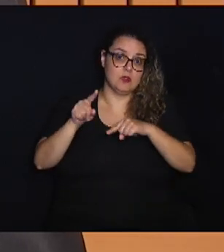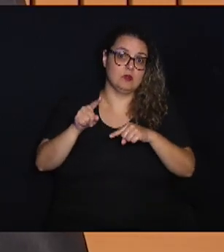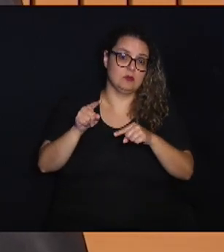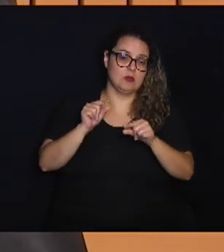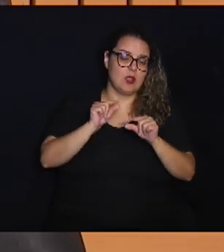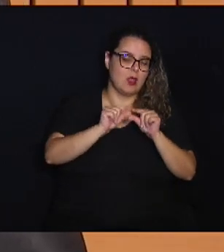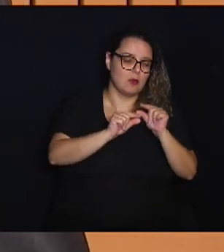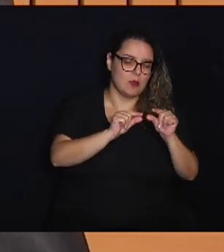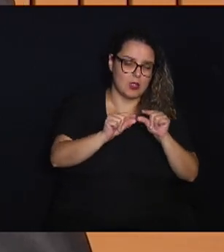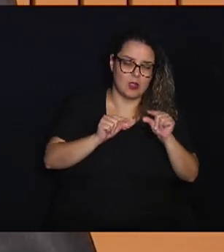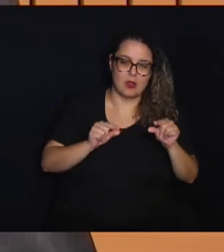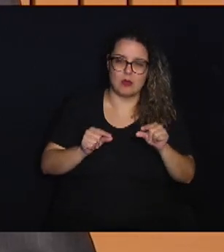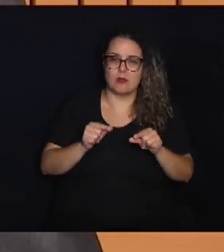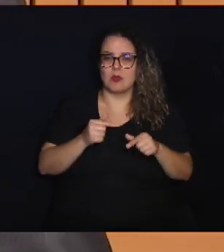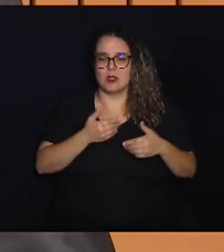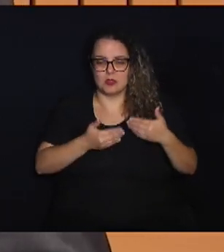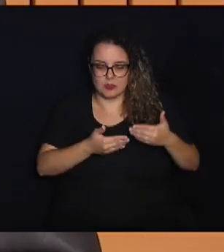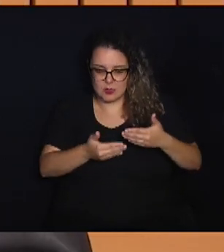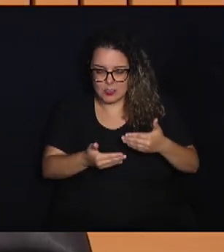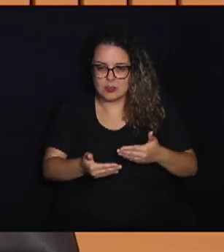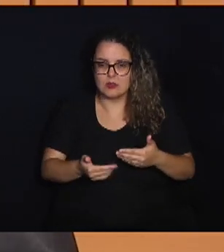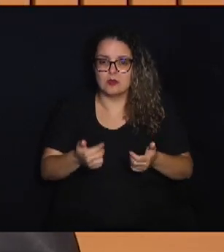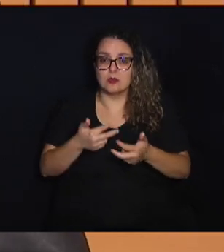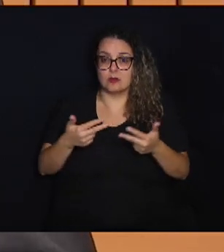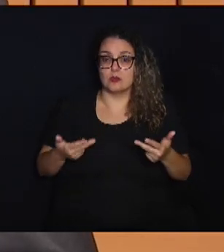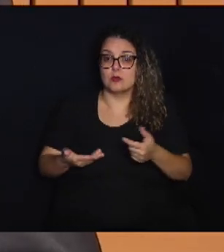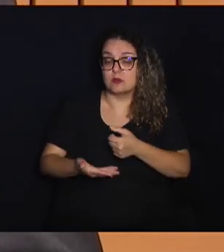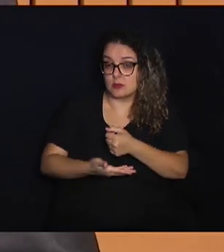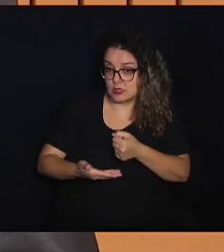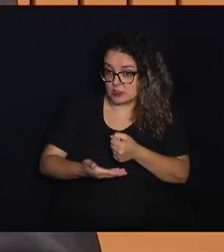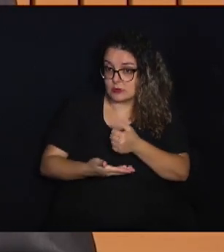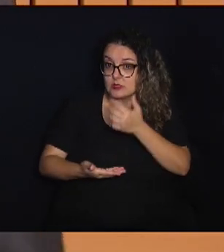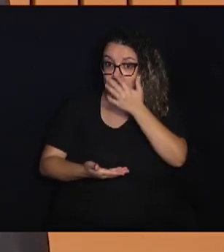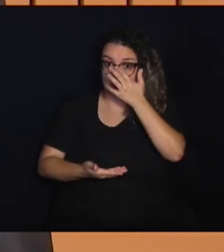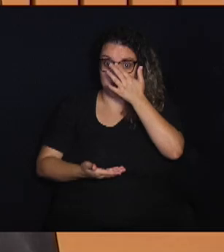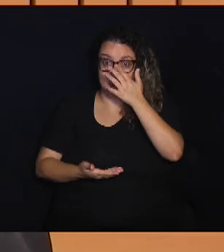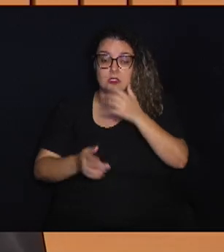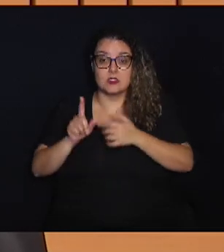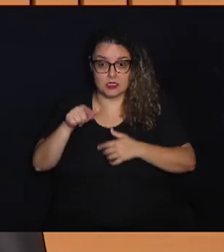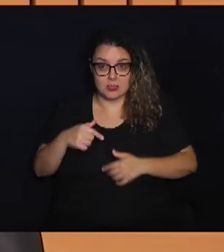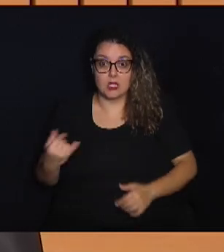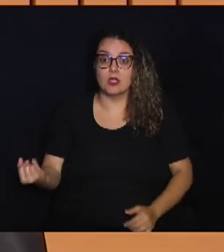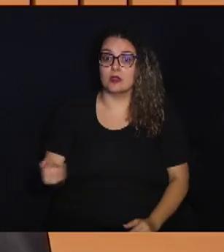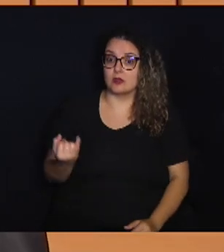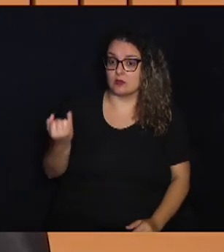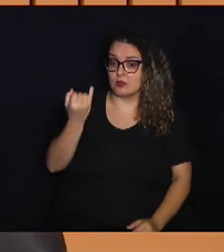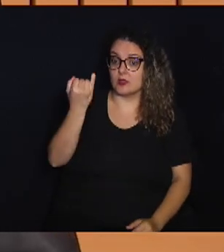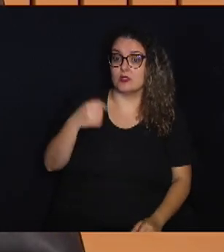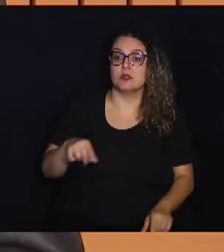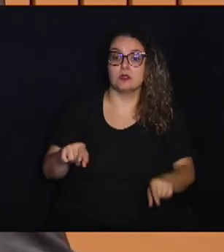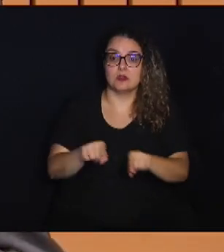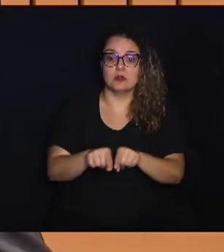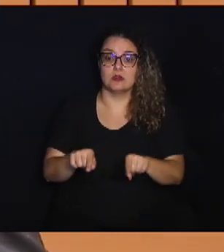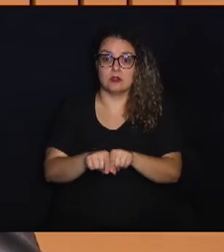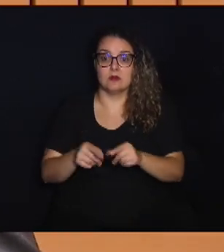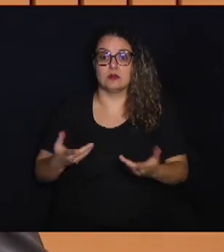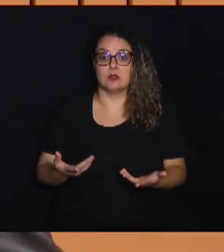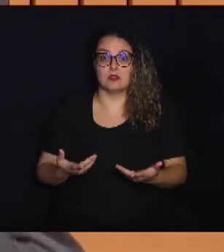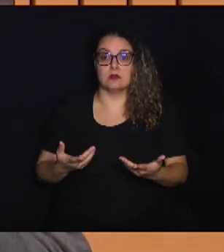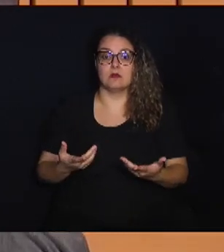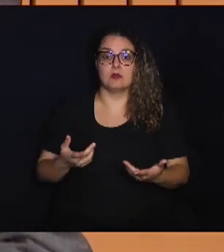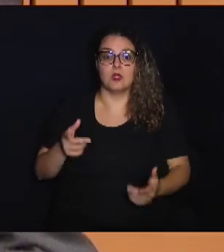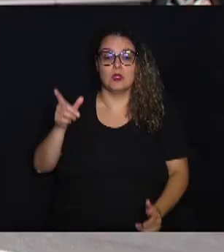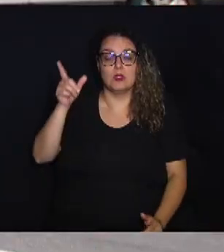pequenos procedimentos, coisas mais básicas que são fundamentais, inclusive para você